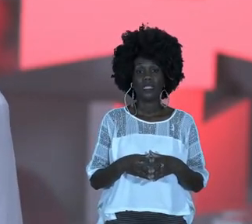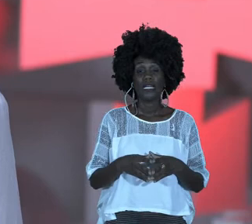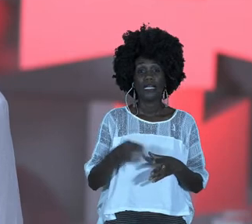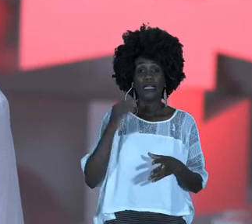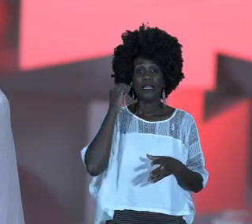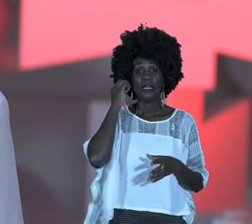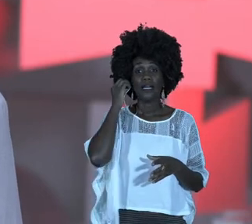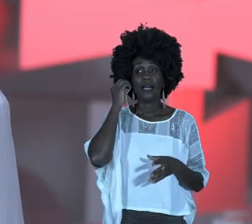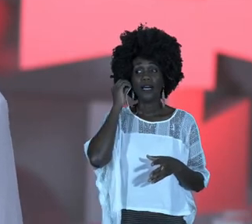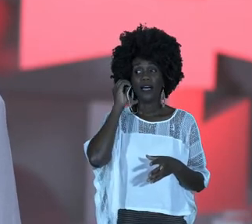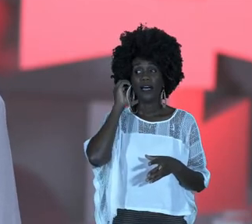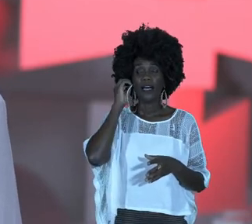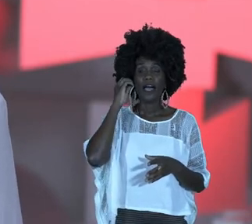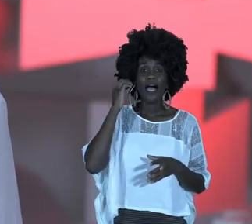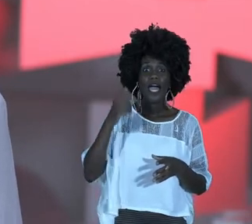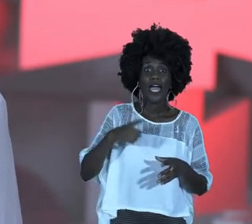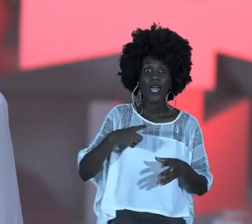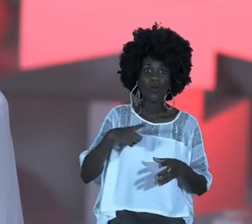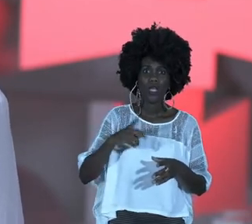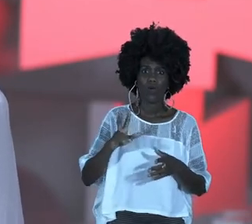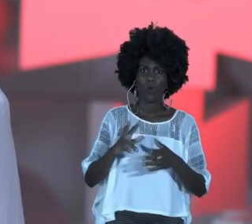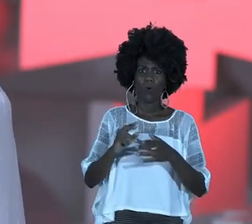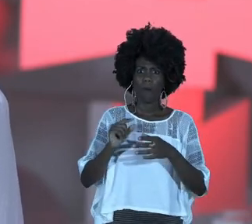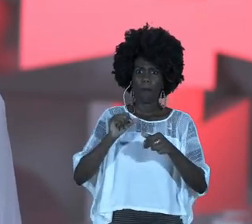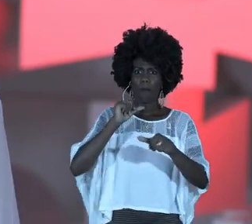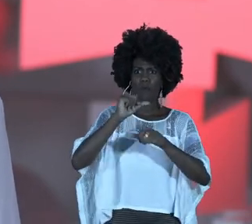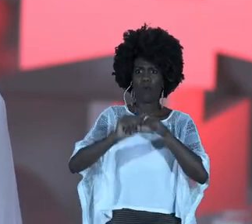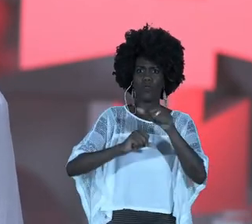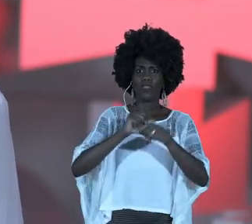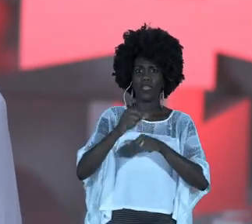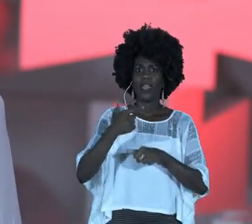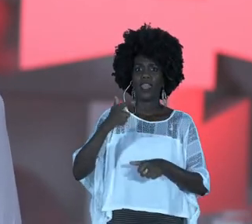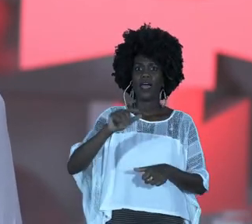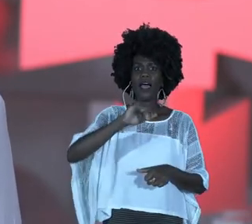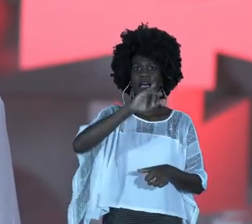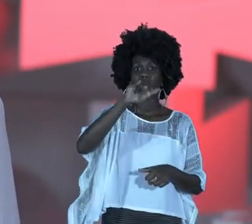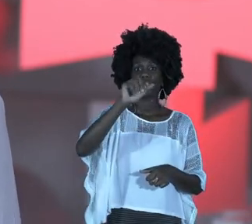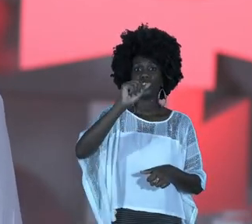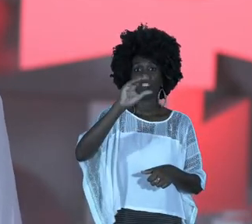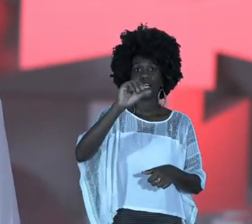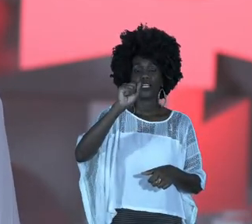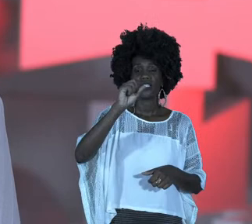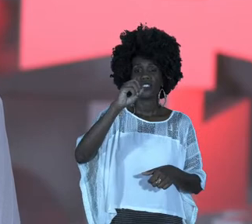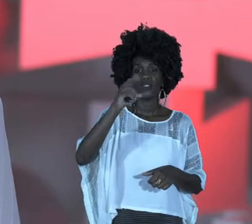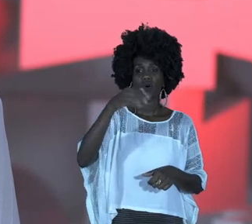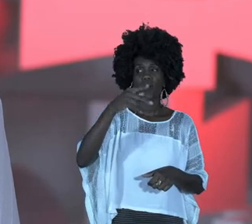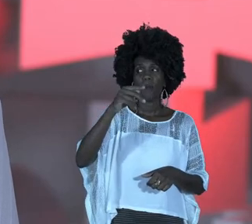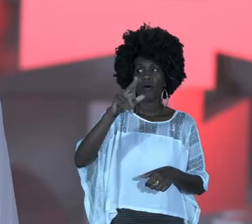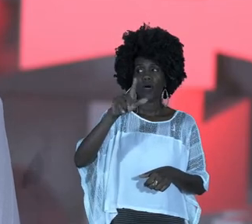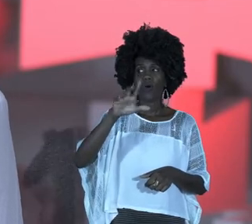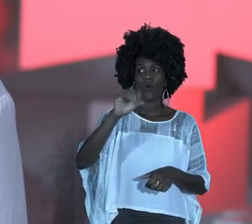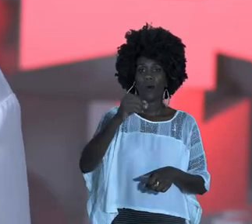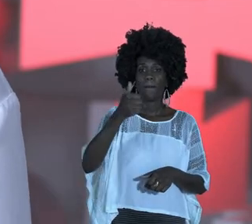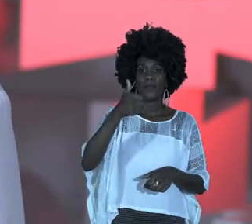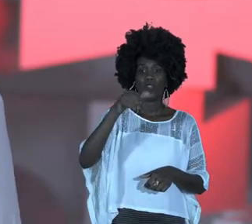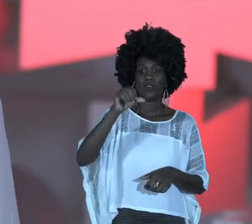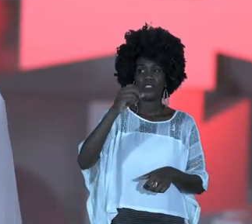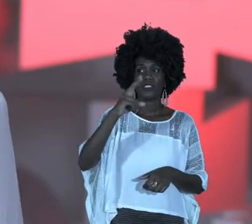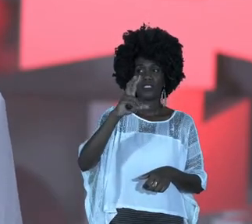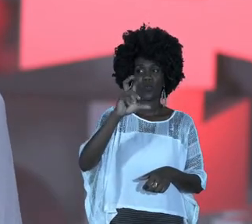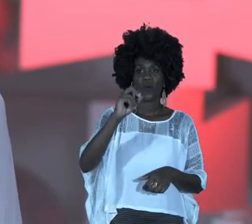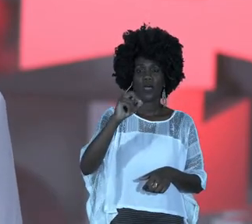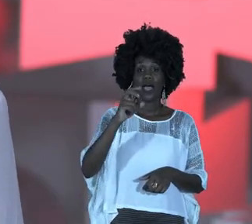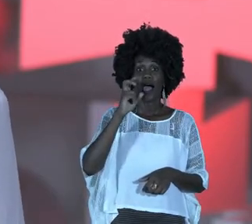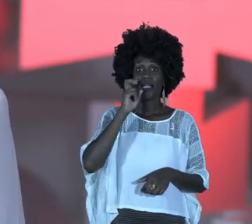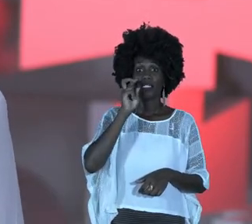Dei um pulo muito grande. E fui parar lá em Jackson Pollock, em 1950, que a gente